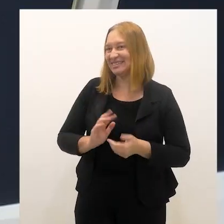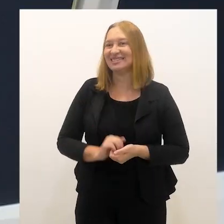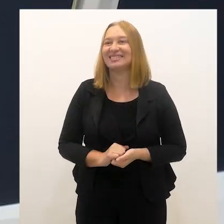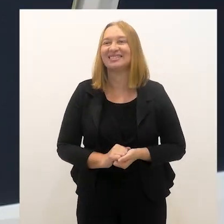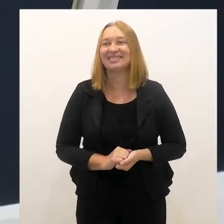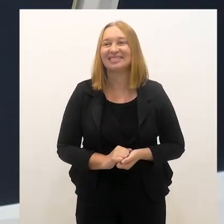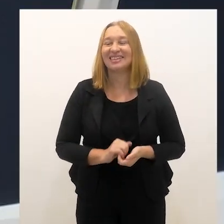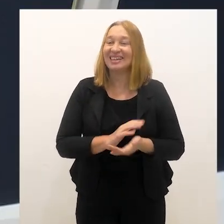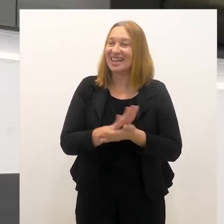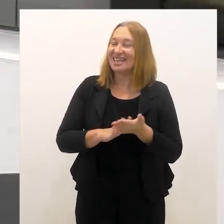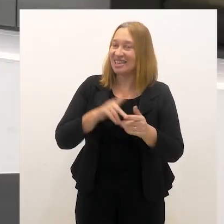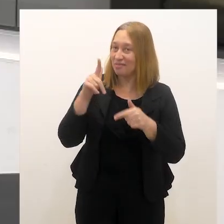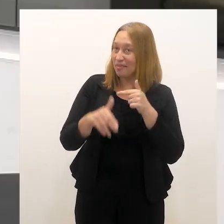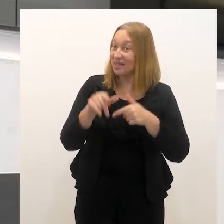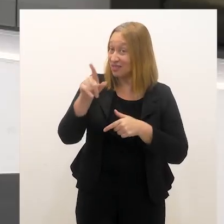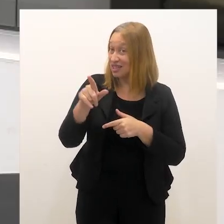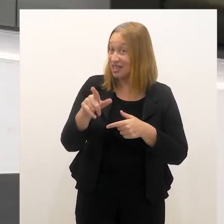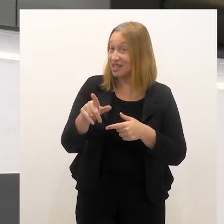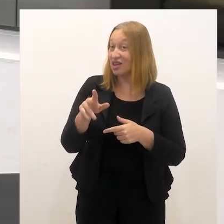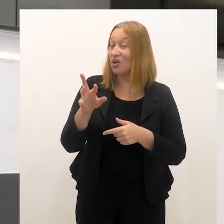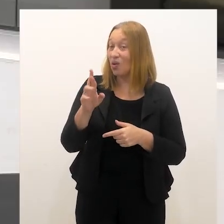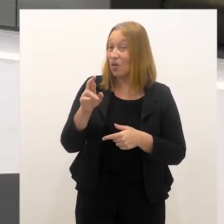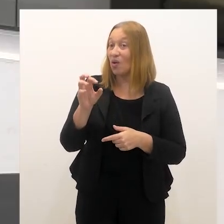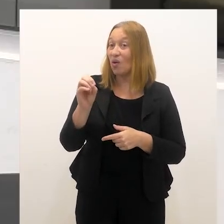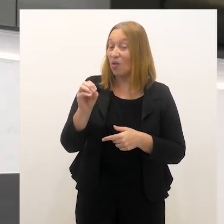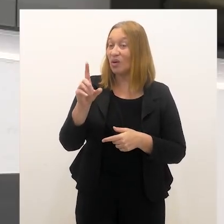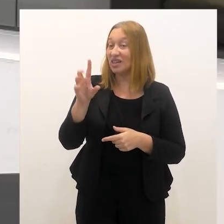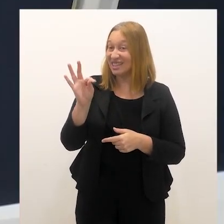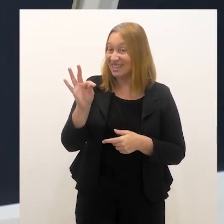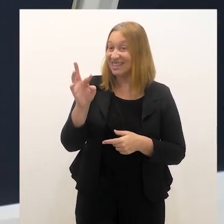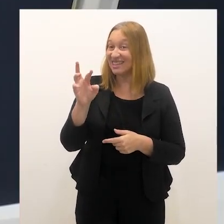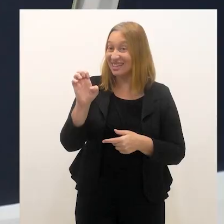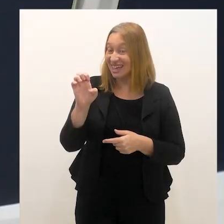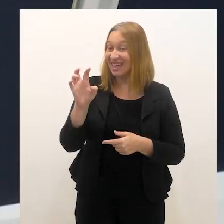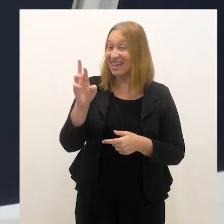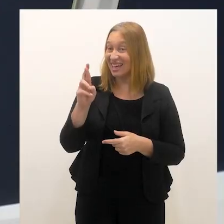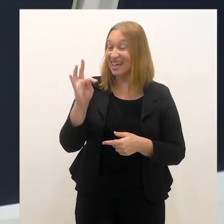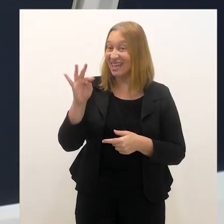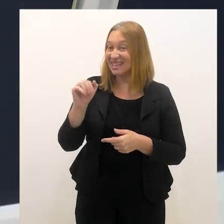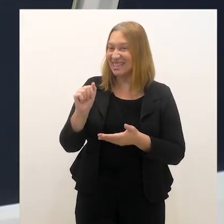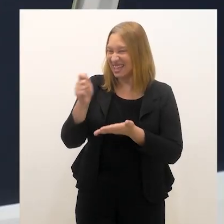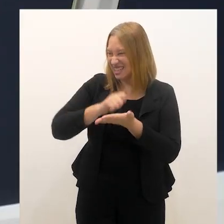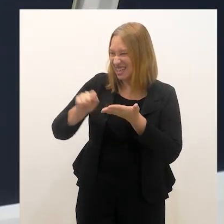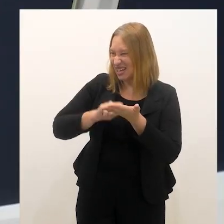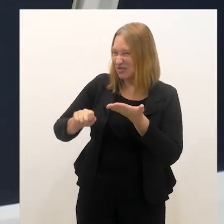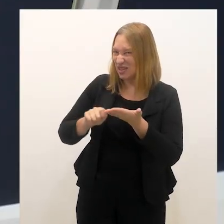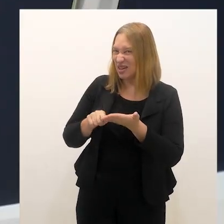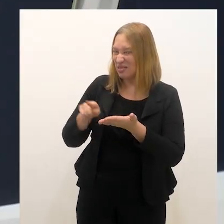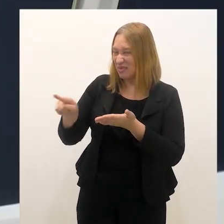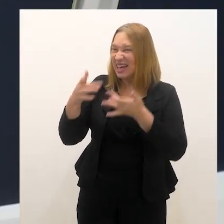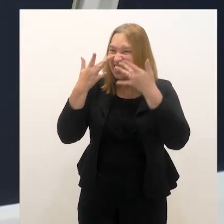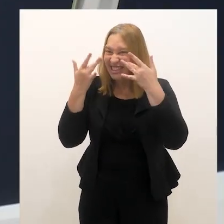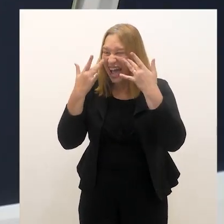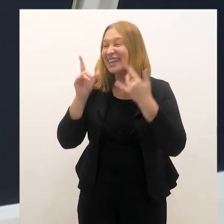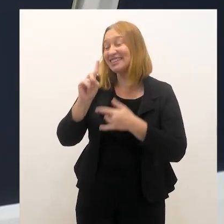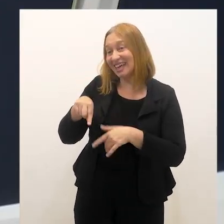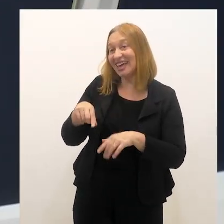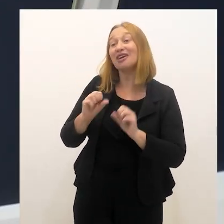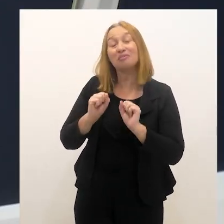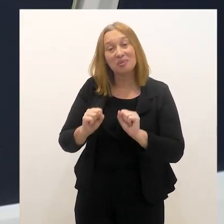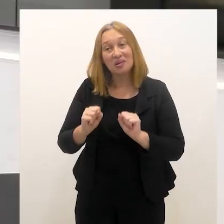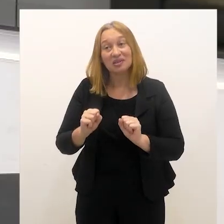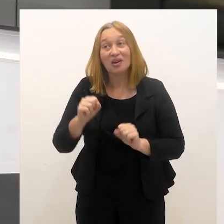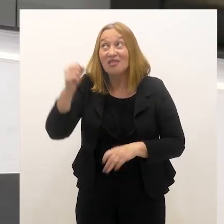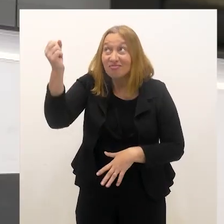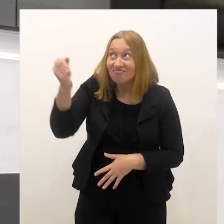impede. Nada impede de você ser um roteirista um dia, né? Exatamente. Escrever para ele, né? Sim. É